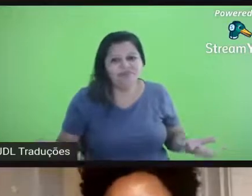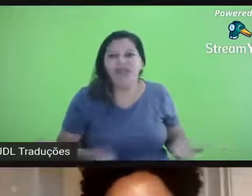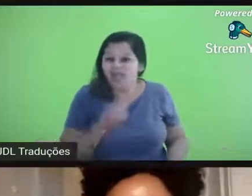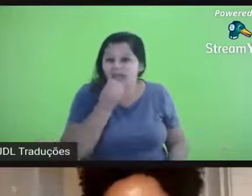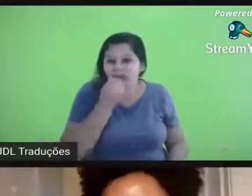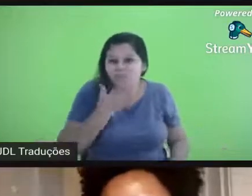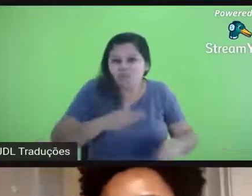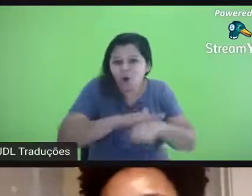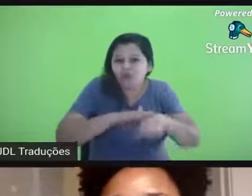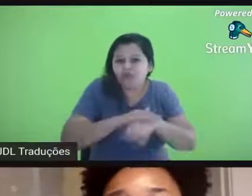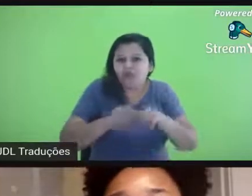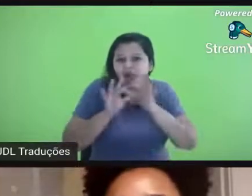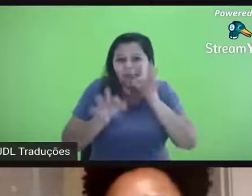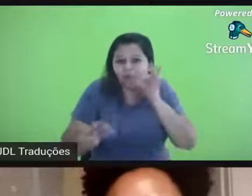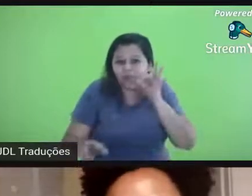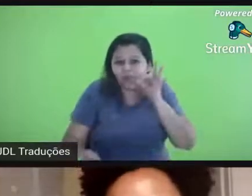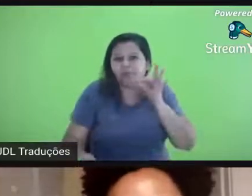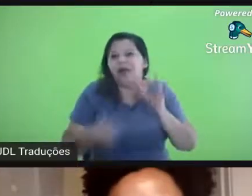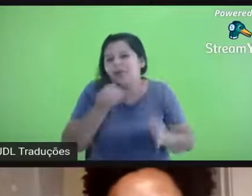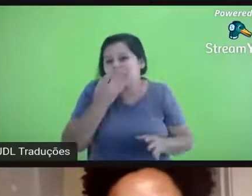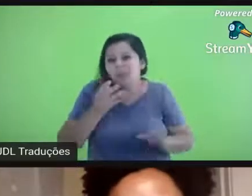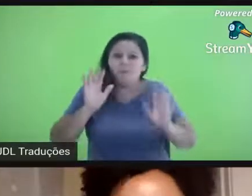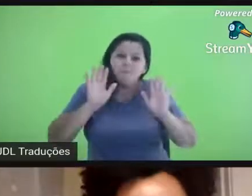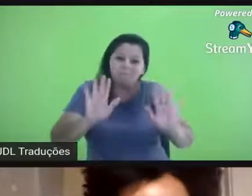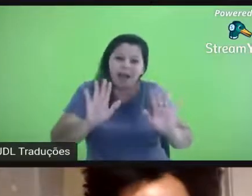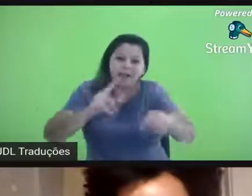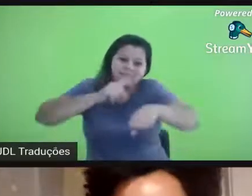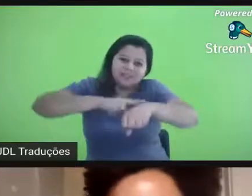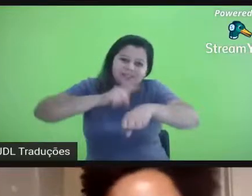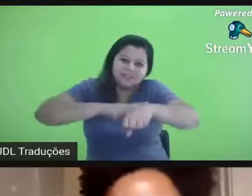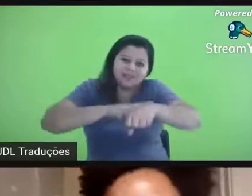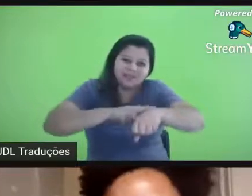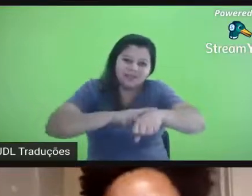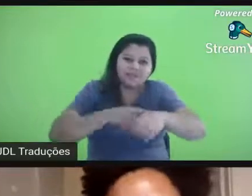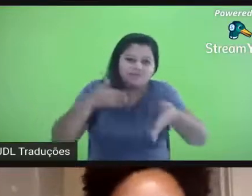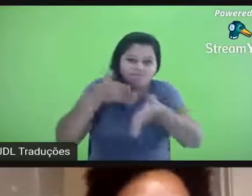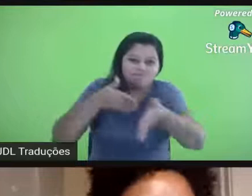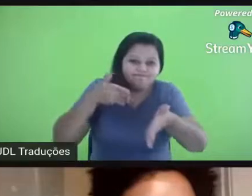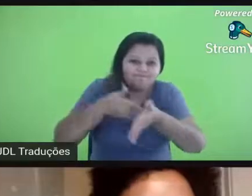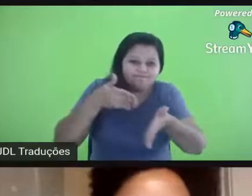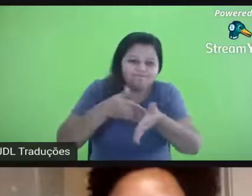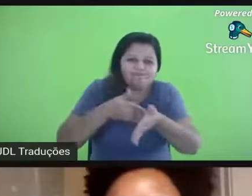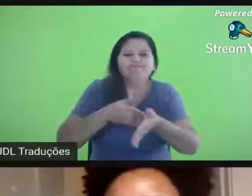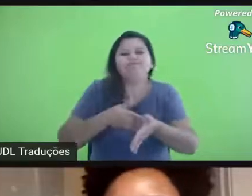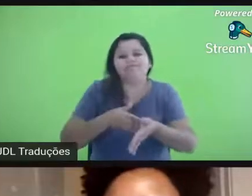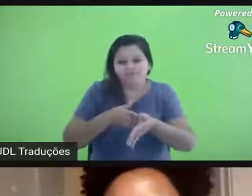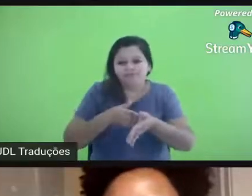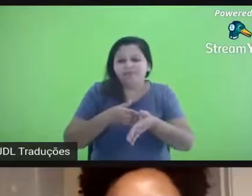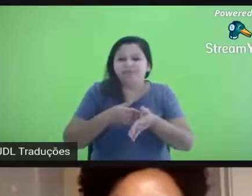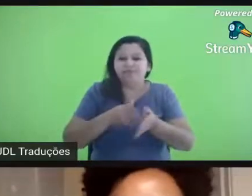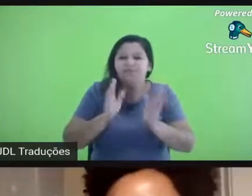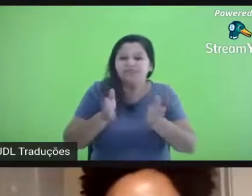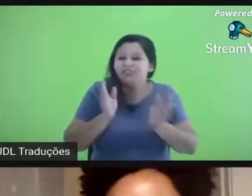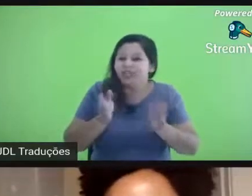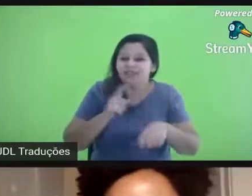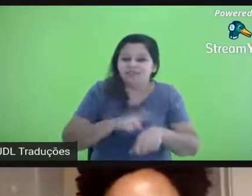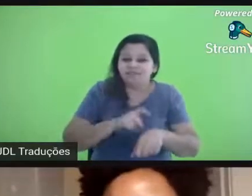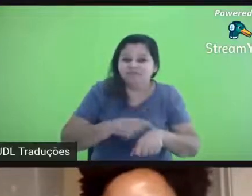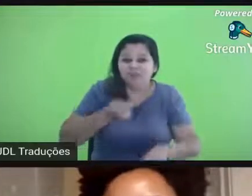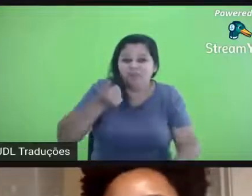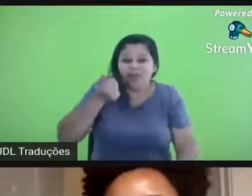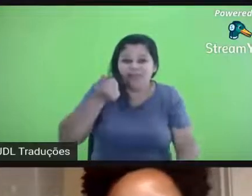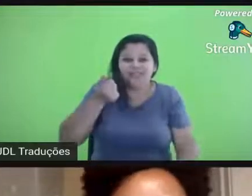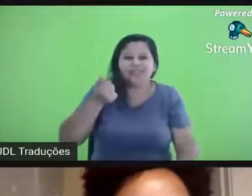O que não seria muito ruim, né? A gente já está chegando, né, quase no limite do nosso